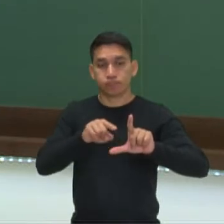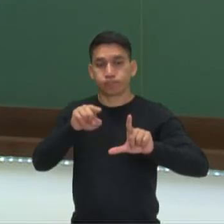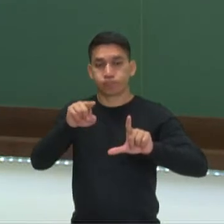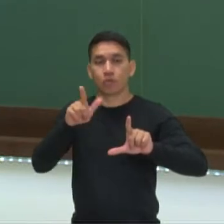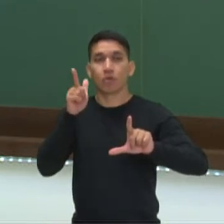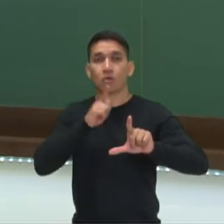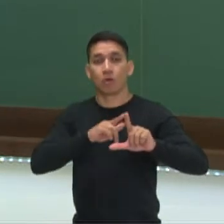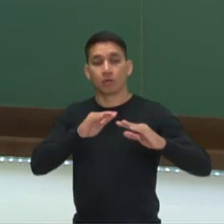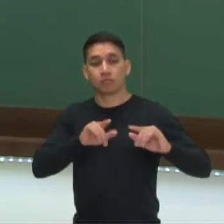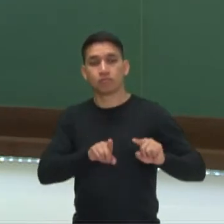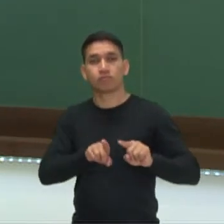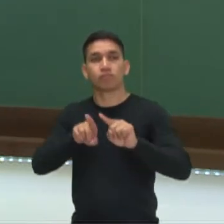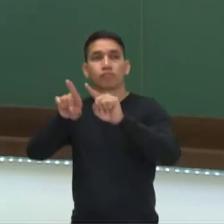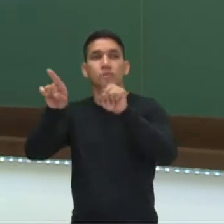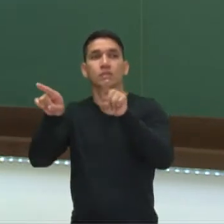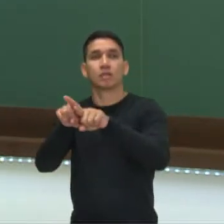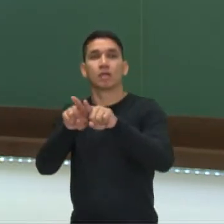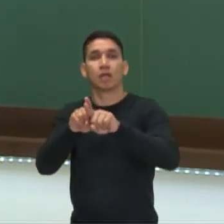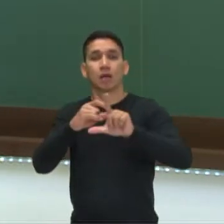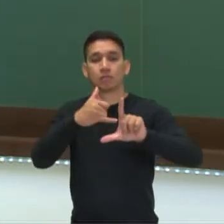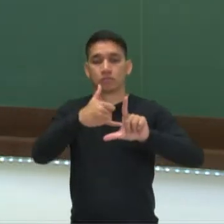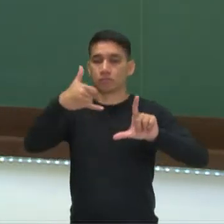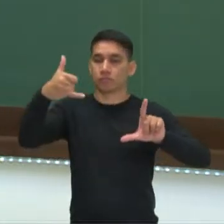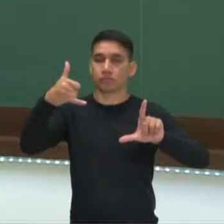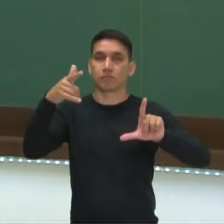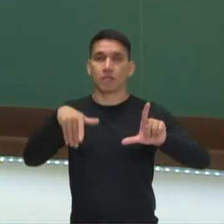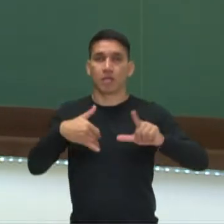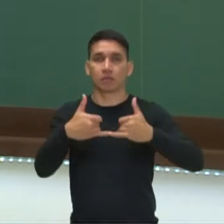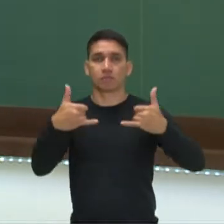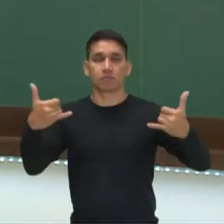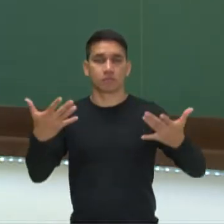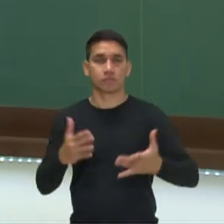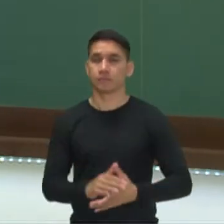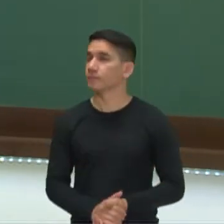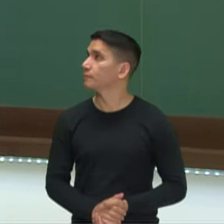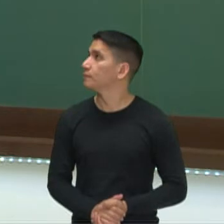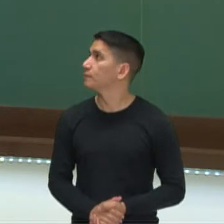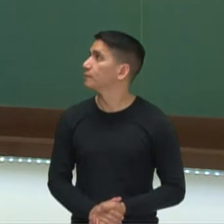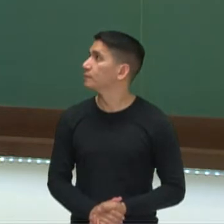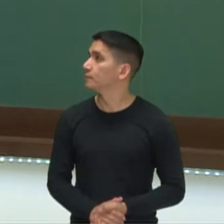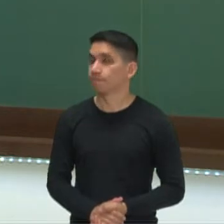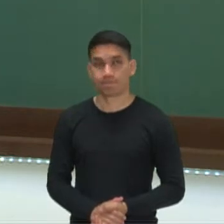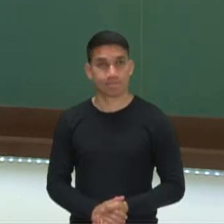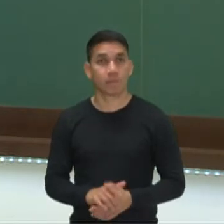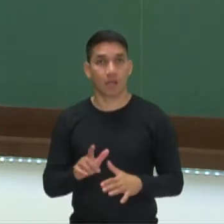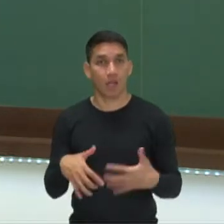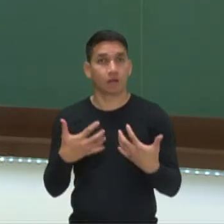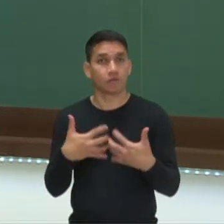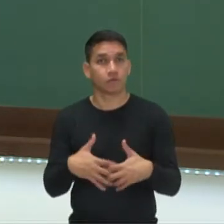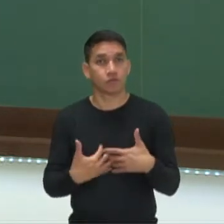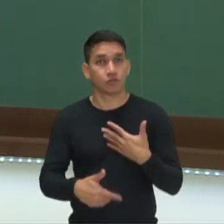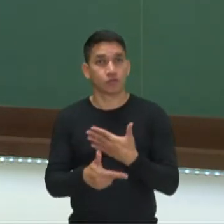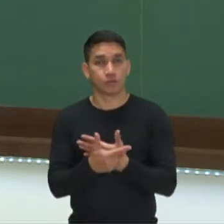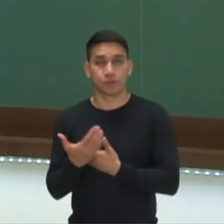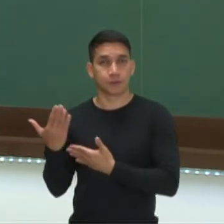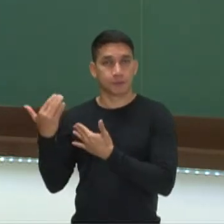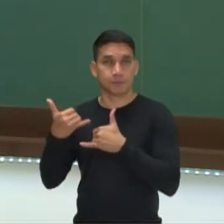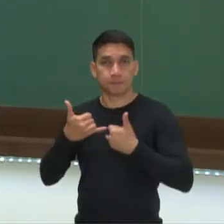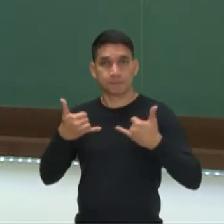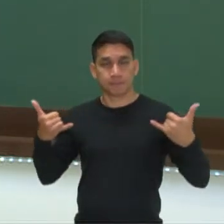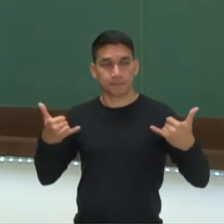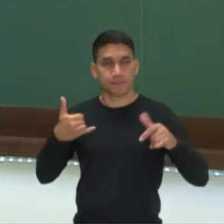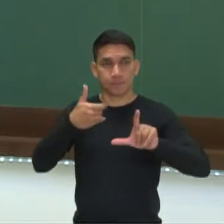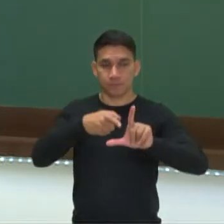corrente proporcionalmente. Eu tenho um gráfico que é uma reta, ele é linear, tá? Então, função linear. Agora,